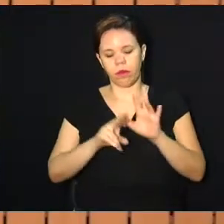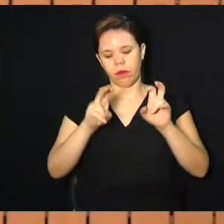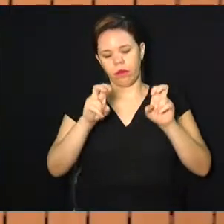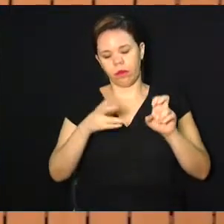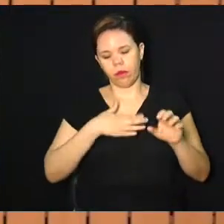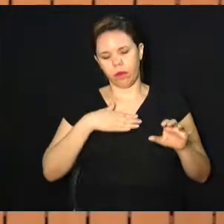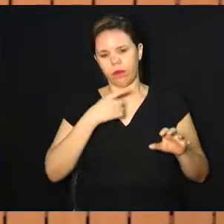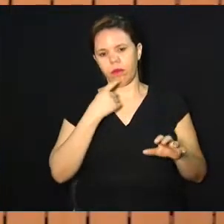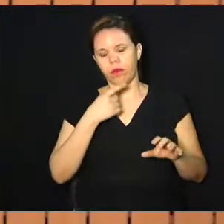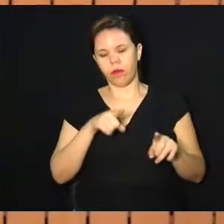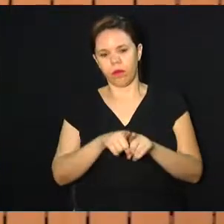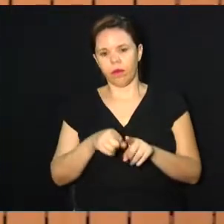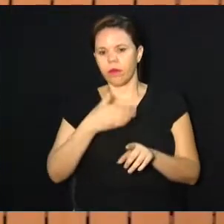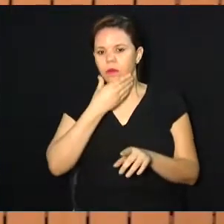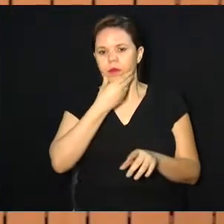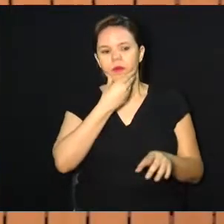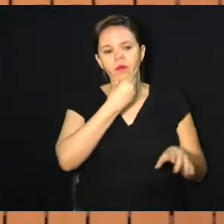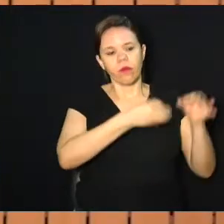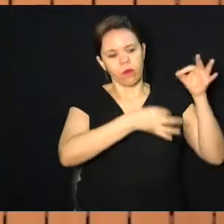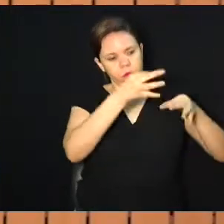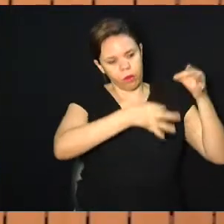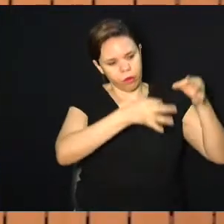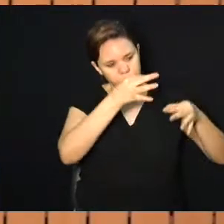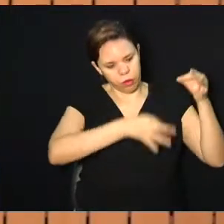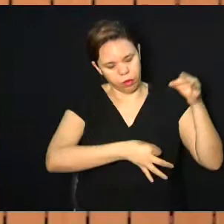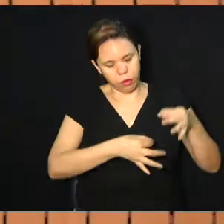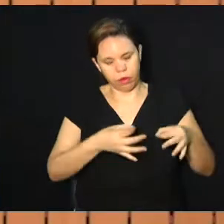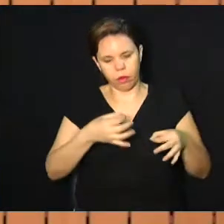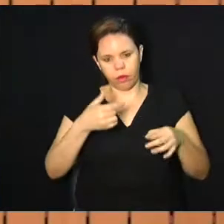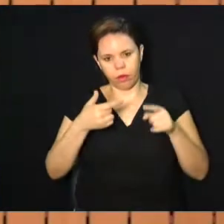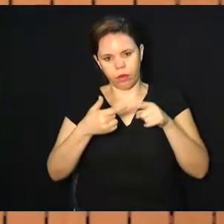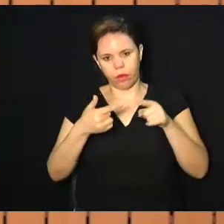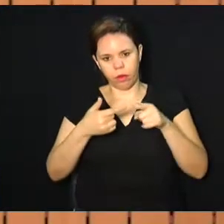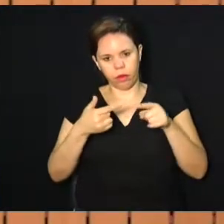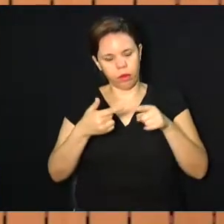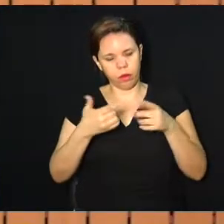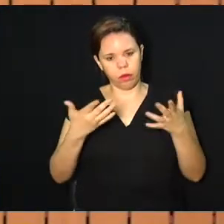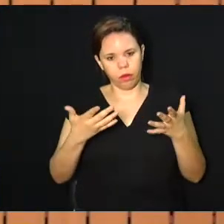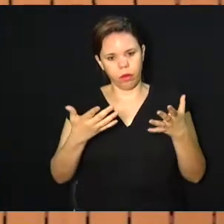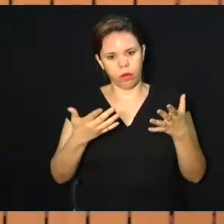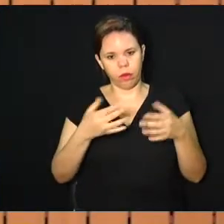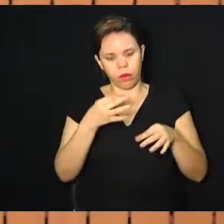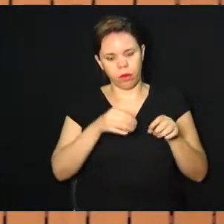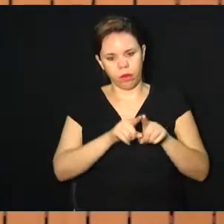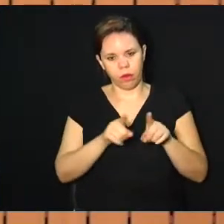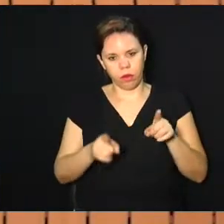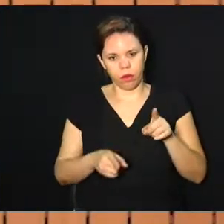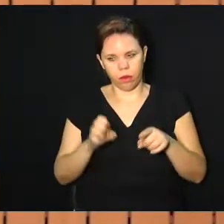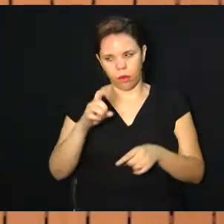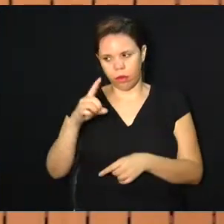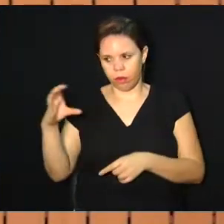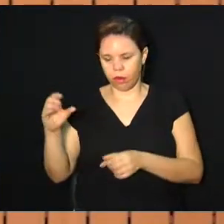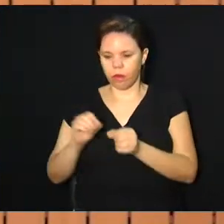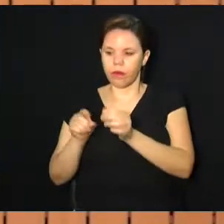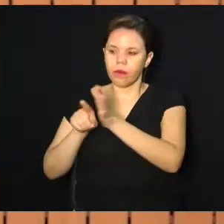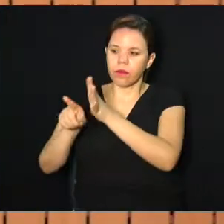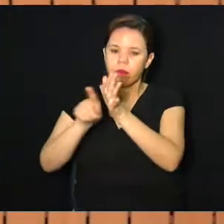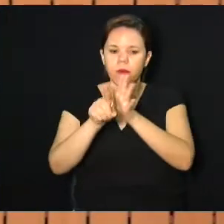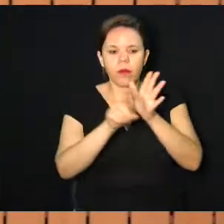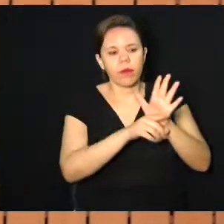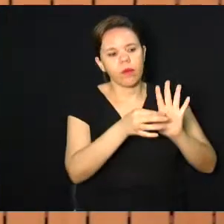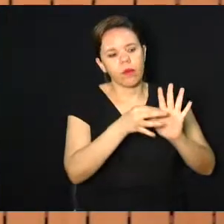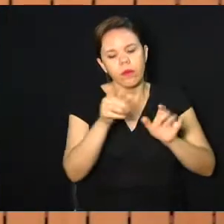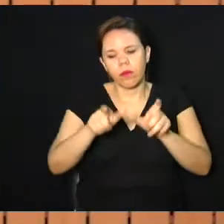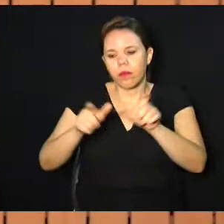o juiz da 2ª Vara da Fazenda Pública de Campinas determinou que a INDEC faça consultas populares e audiências